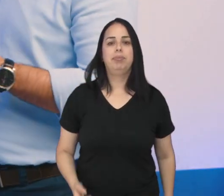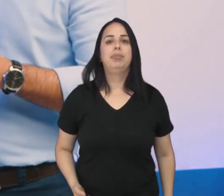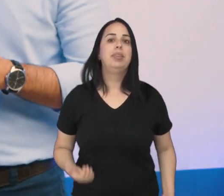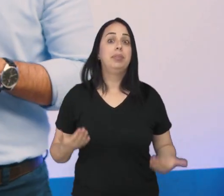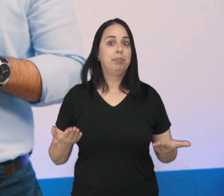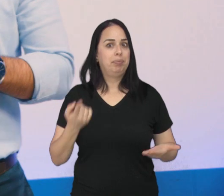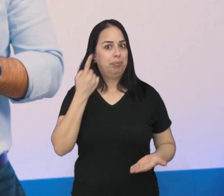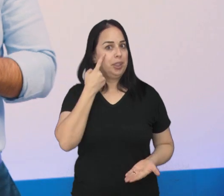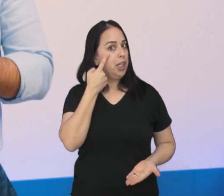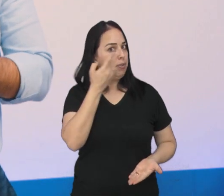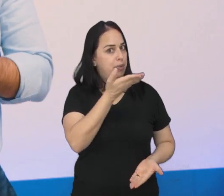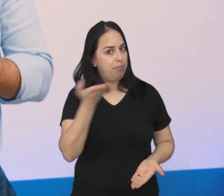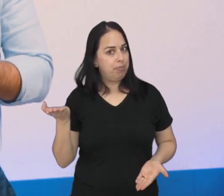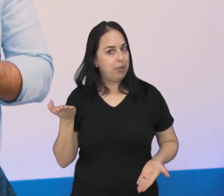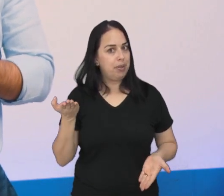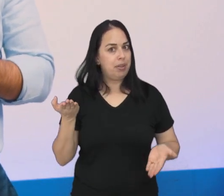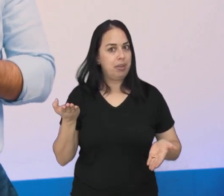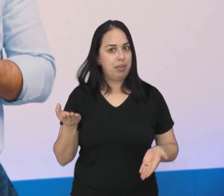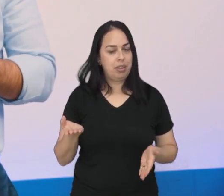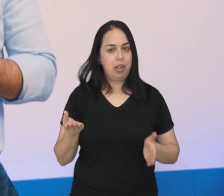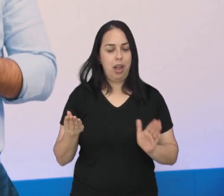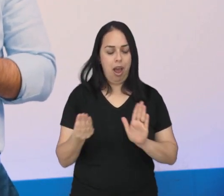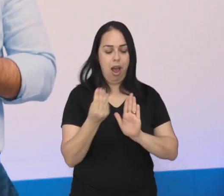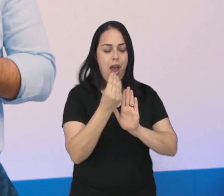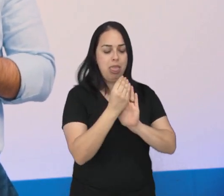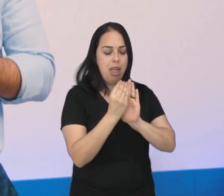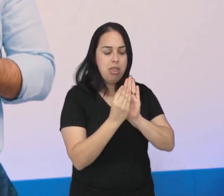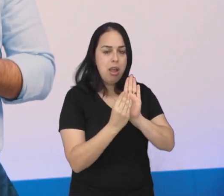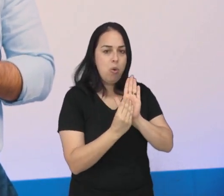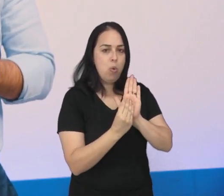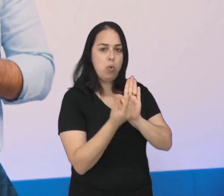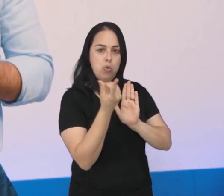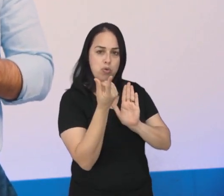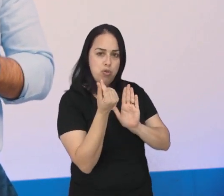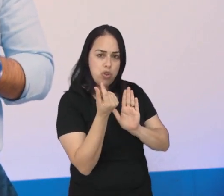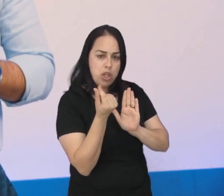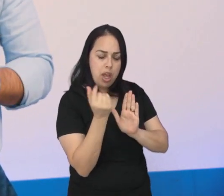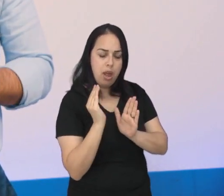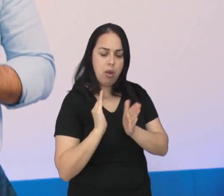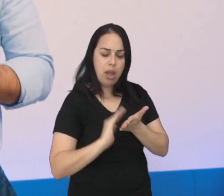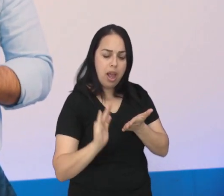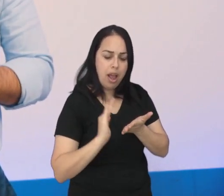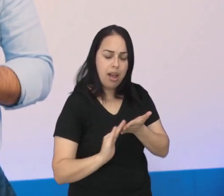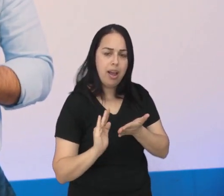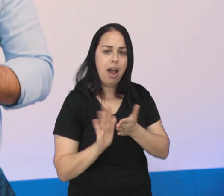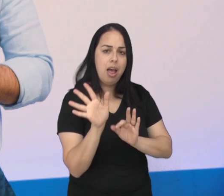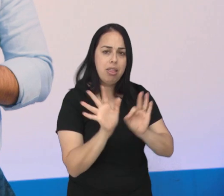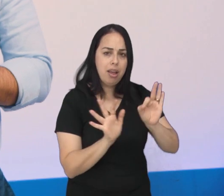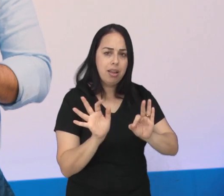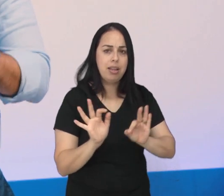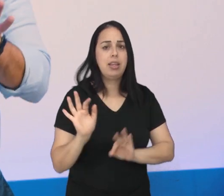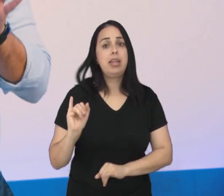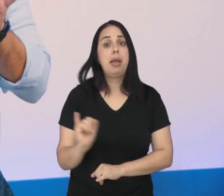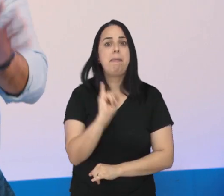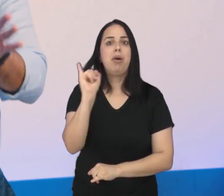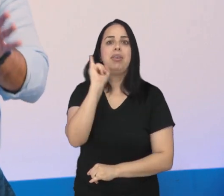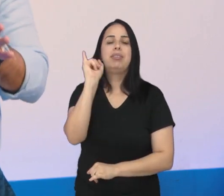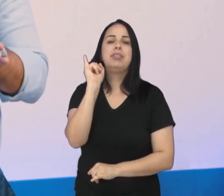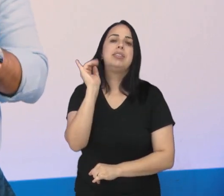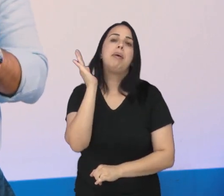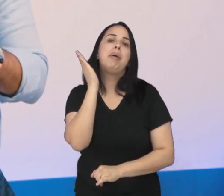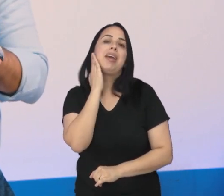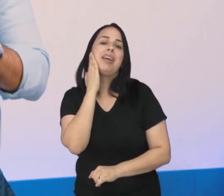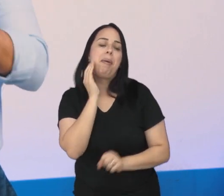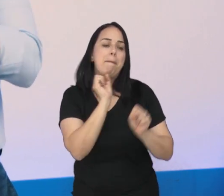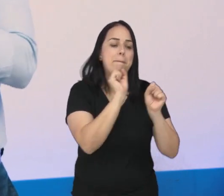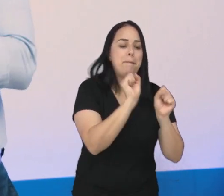obrigado, Dani. Então, viu aí, né, pessoal, anotar certinho todos os gastos e se organizar. É importante